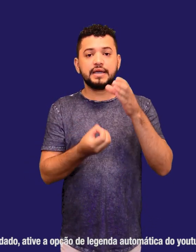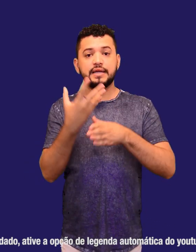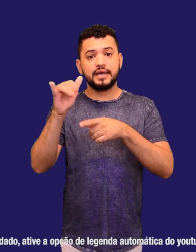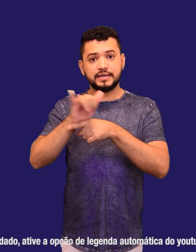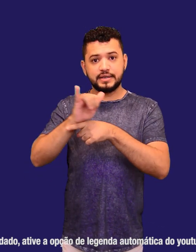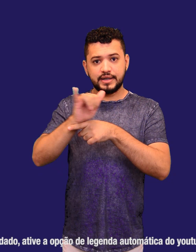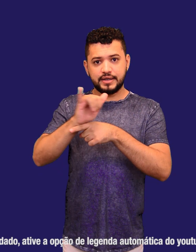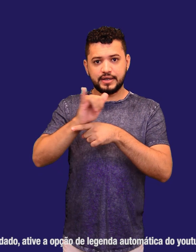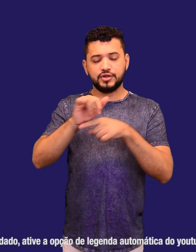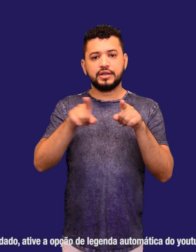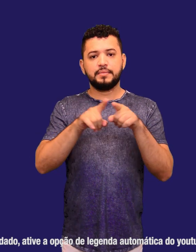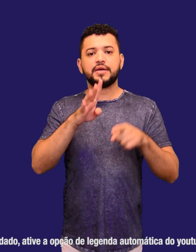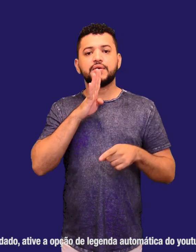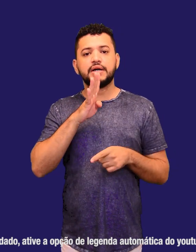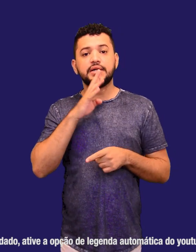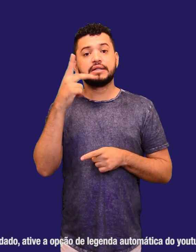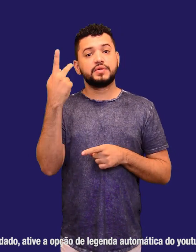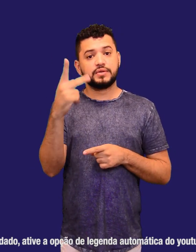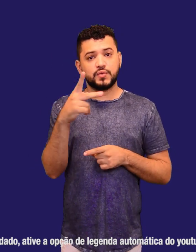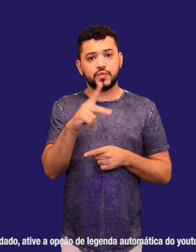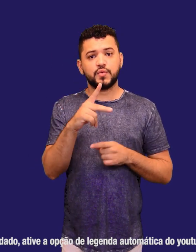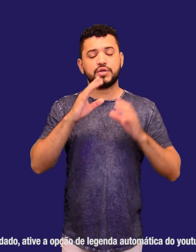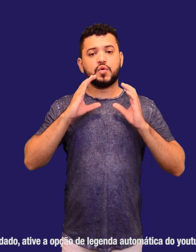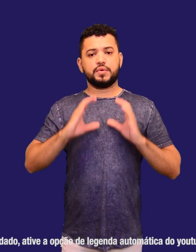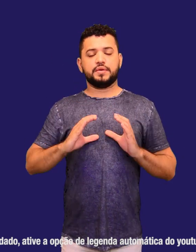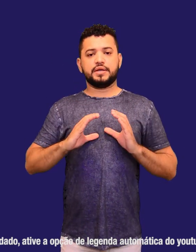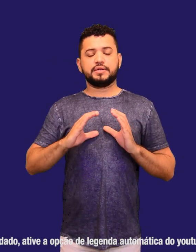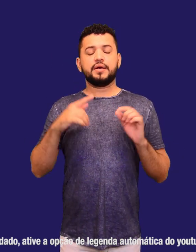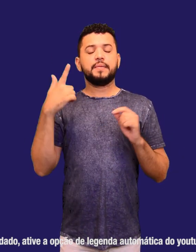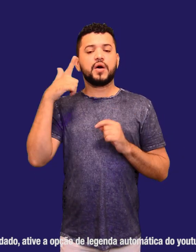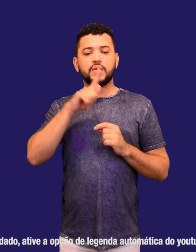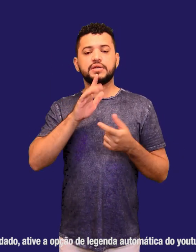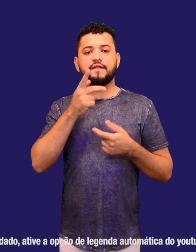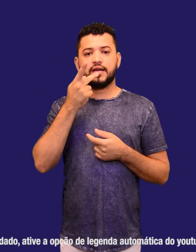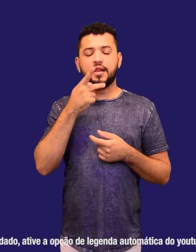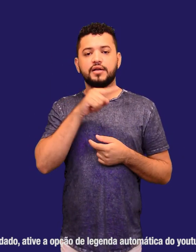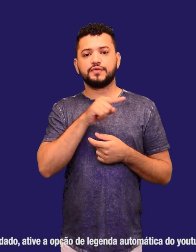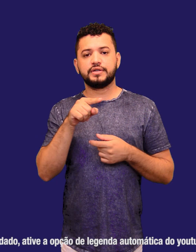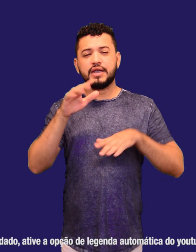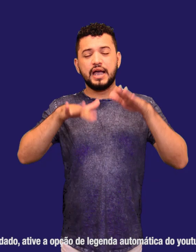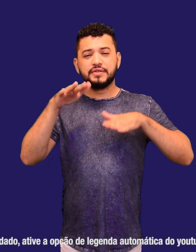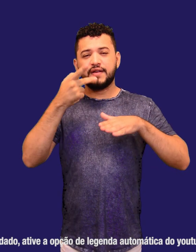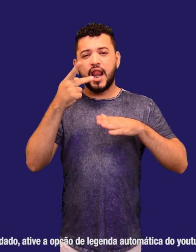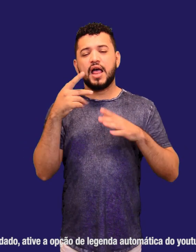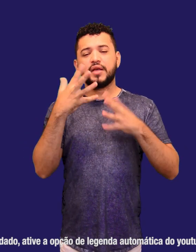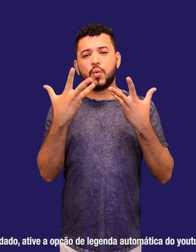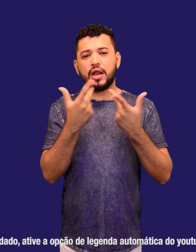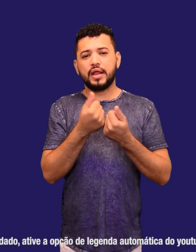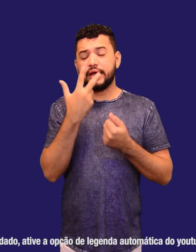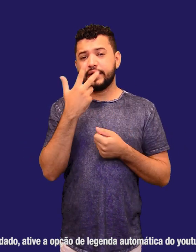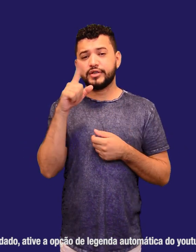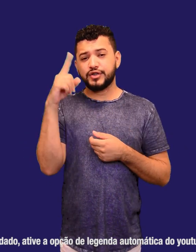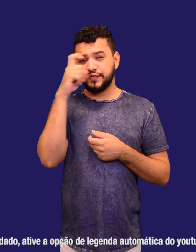estratégias e conhecer as suas competências. Falar muitas vezes das qualidades é difícil porque parece que